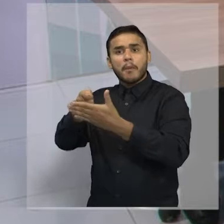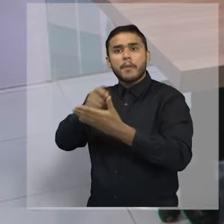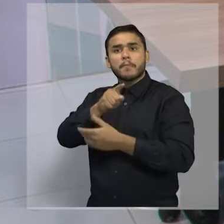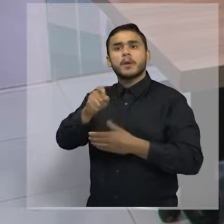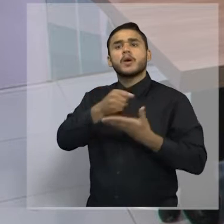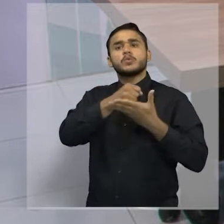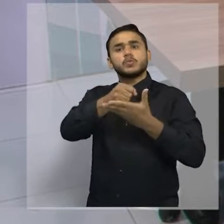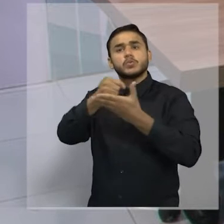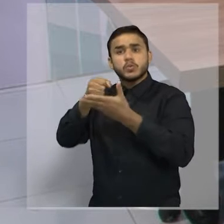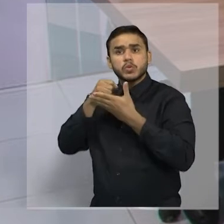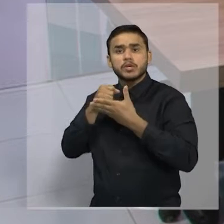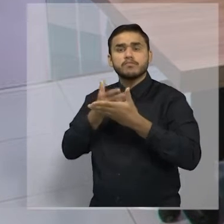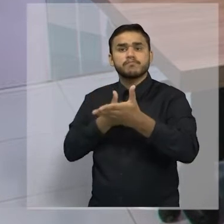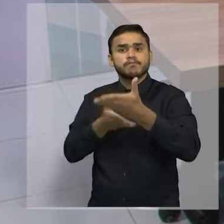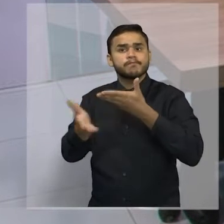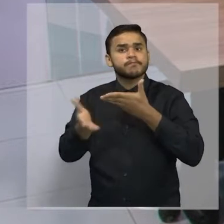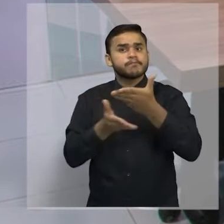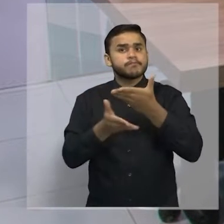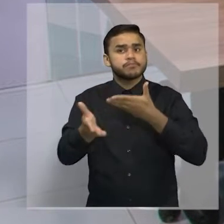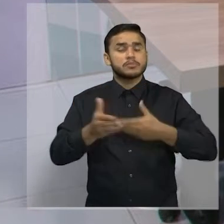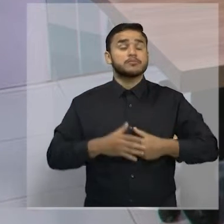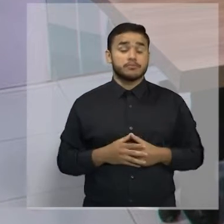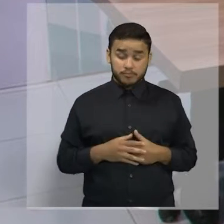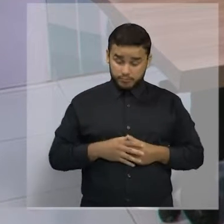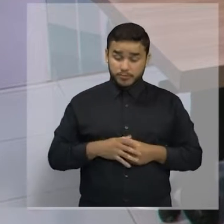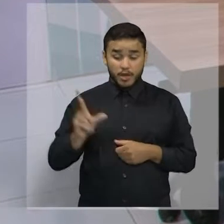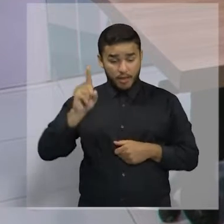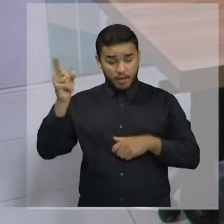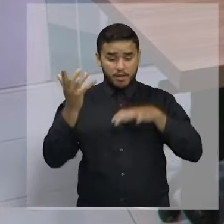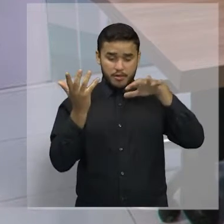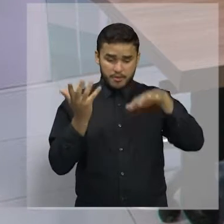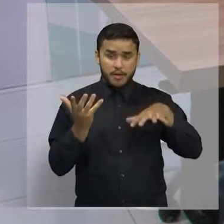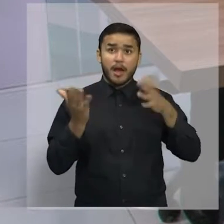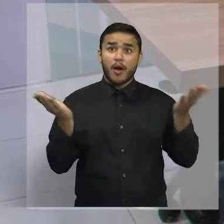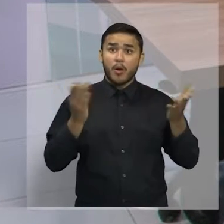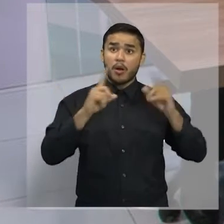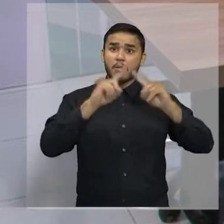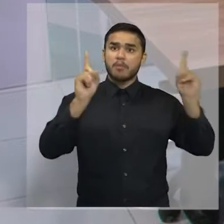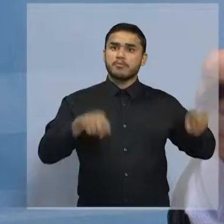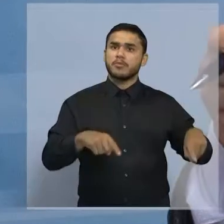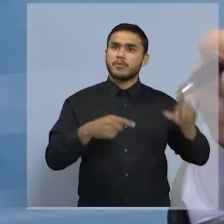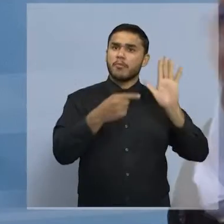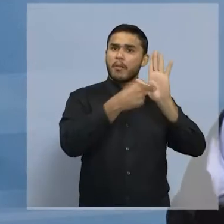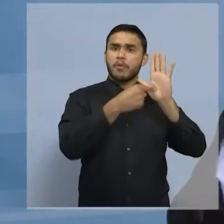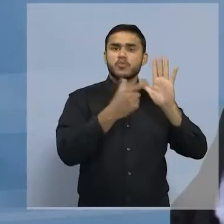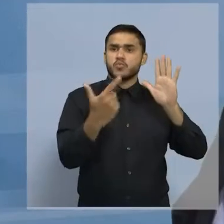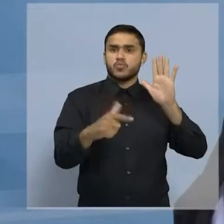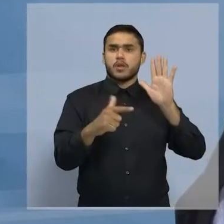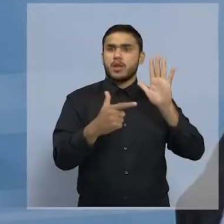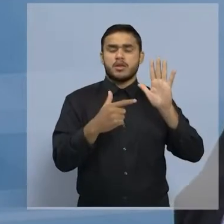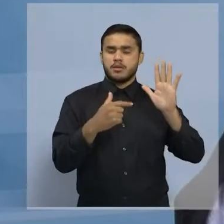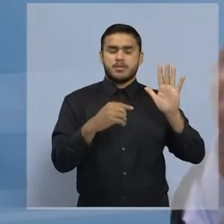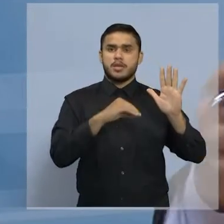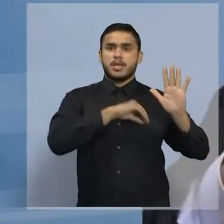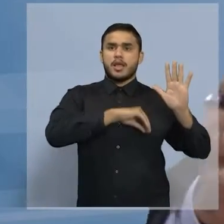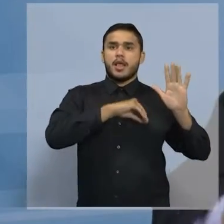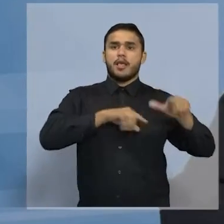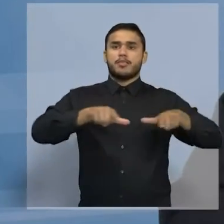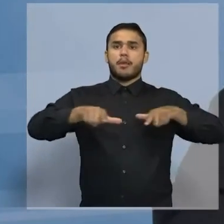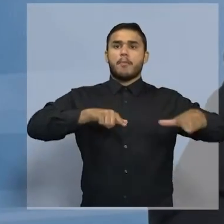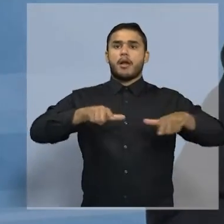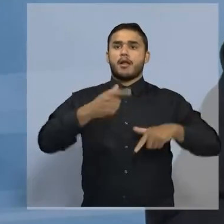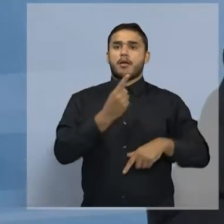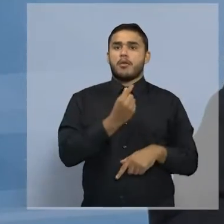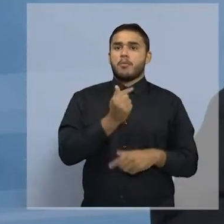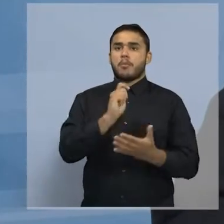discussão que está sendo posta nesse instante no Congresso, que é porque o projeto que aí está fere, contraria, né, esse